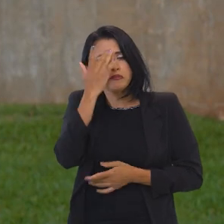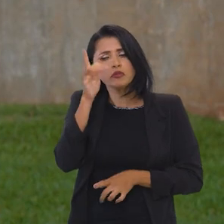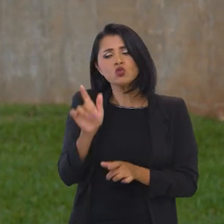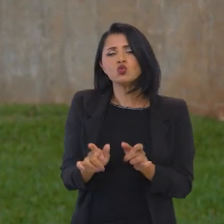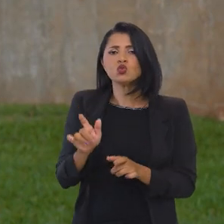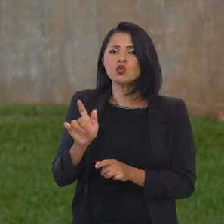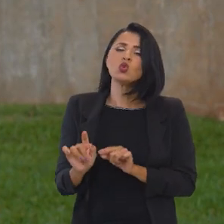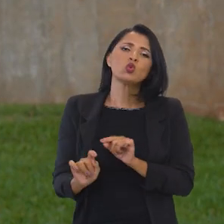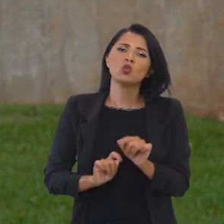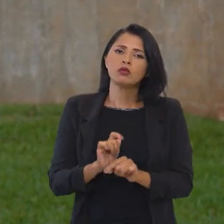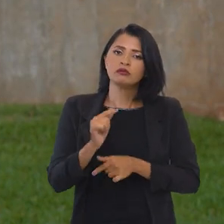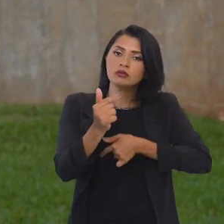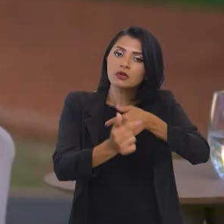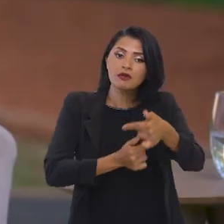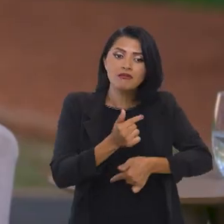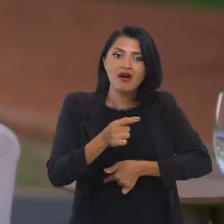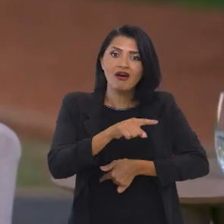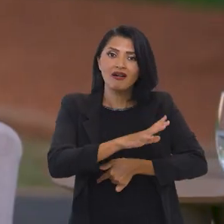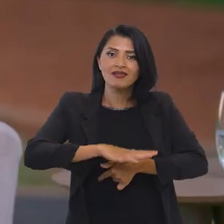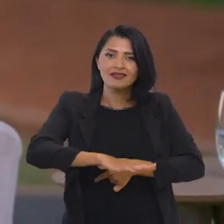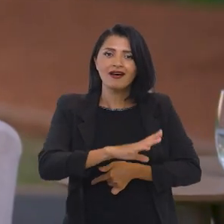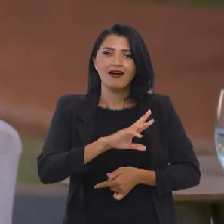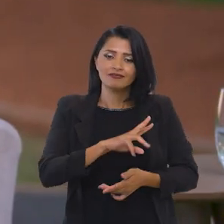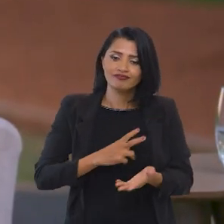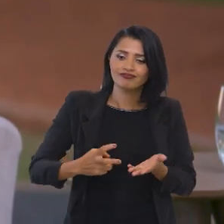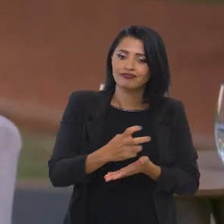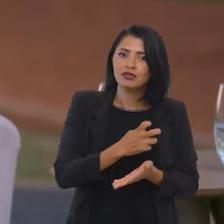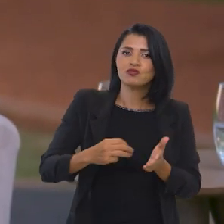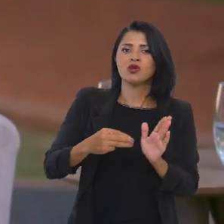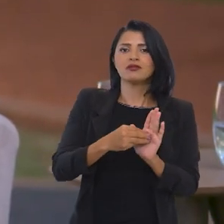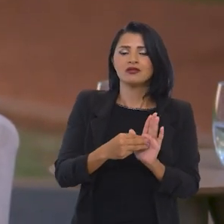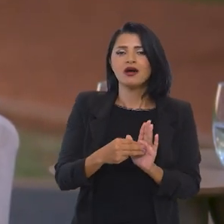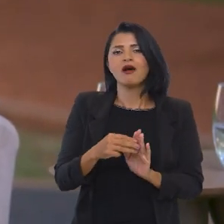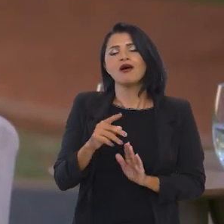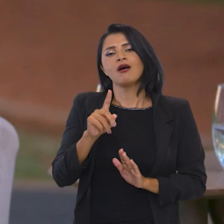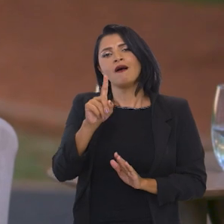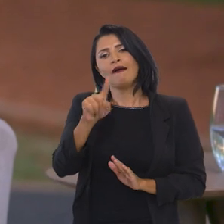Mesmo as pessoas que trabalham com a tributação,